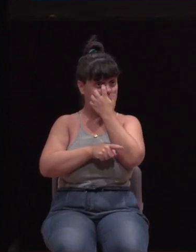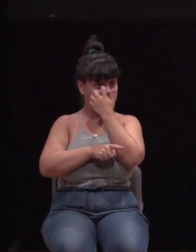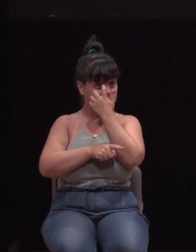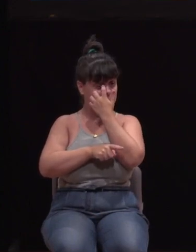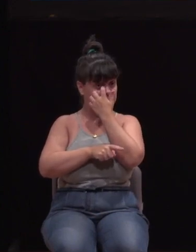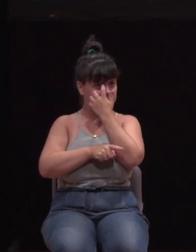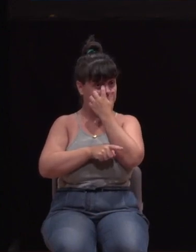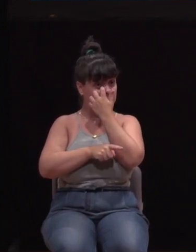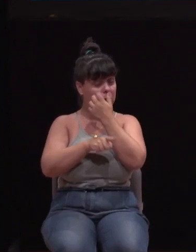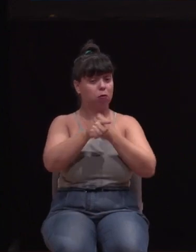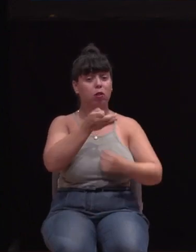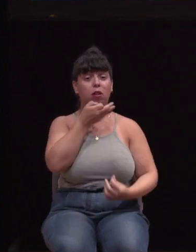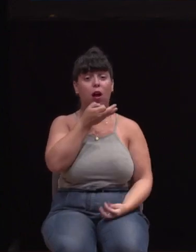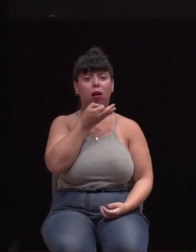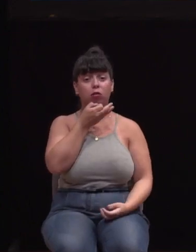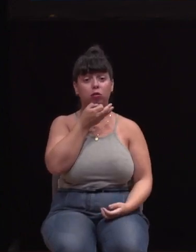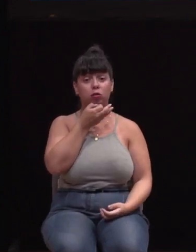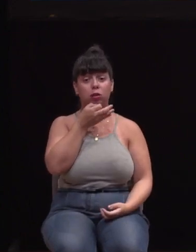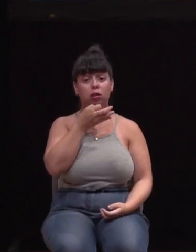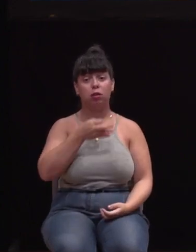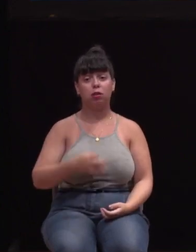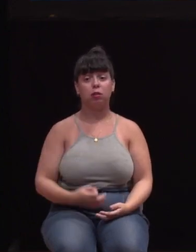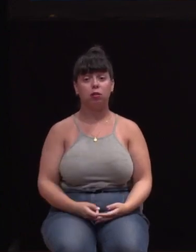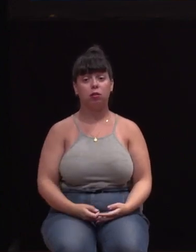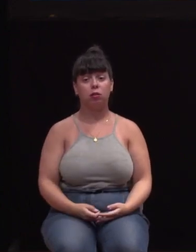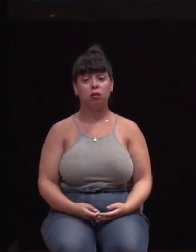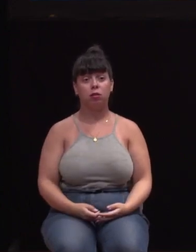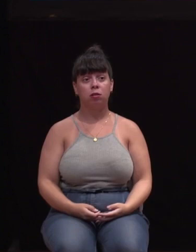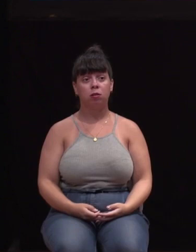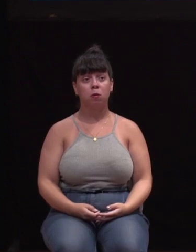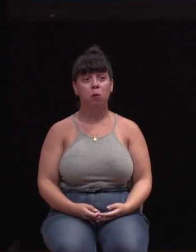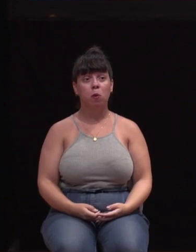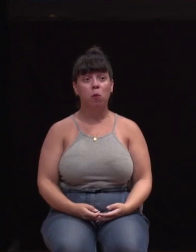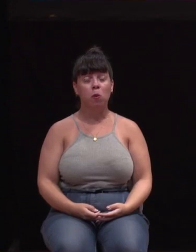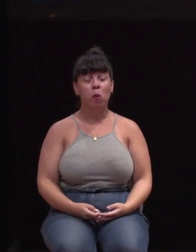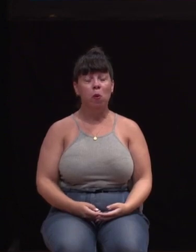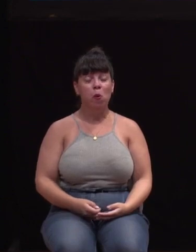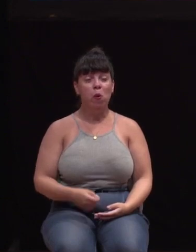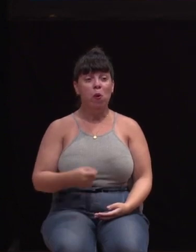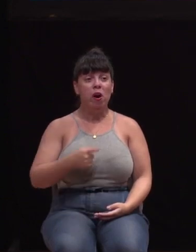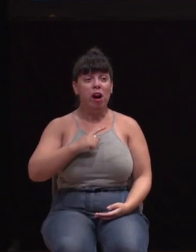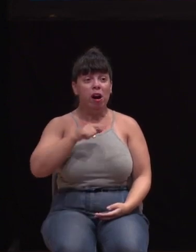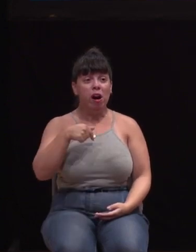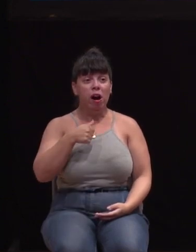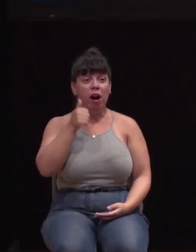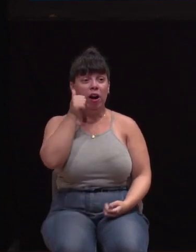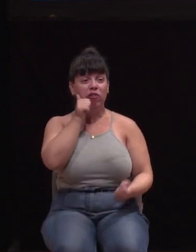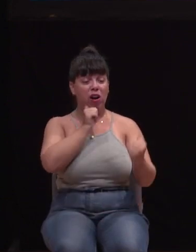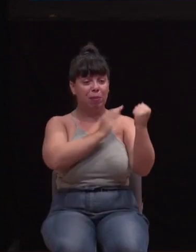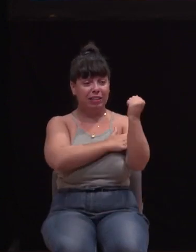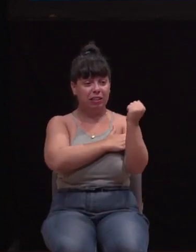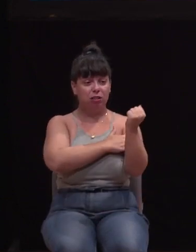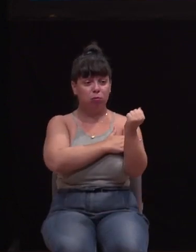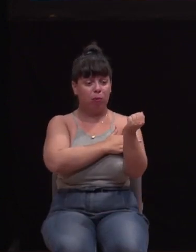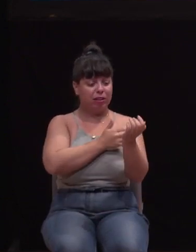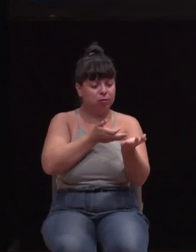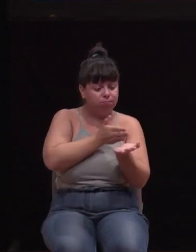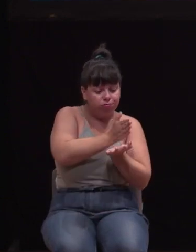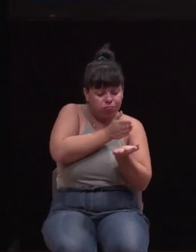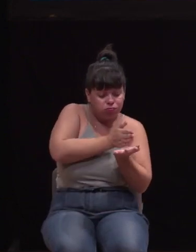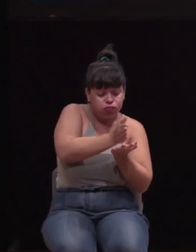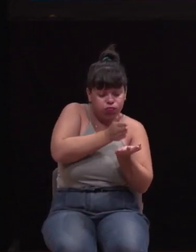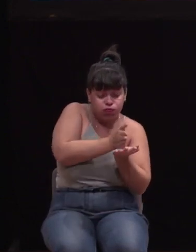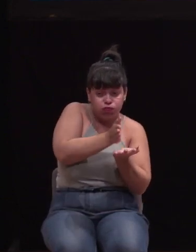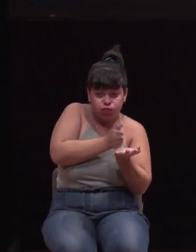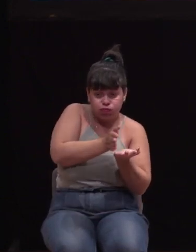até onde você acha assim, que, quando a gente começa a compartimentar o feminismo, ele vai funcionar ou não? E